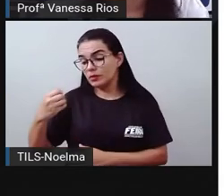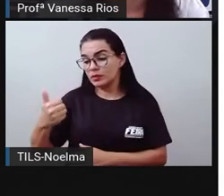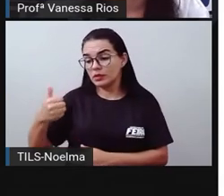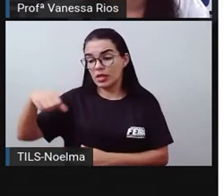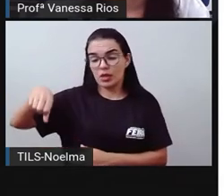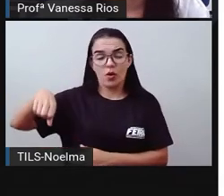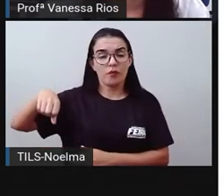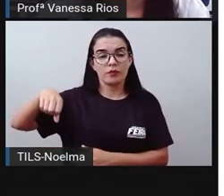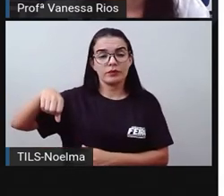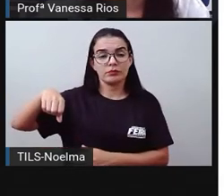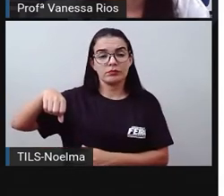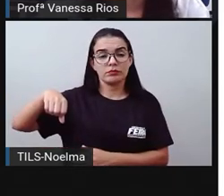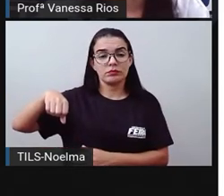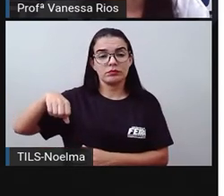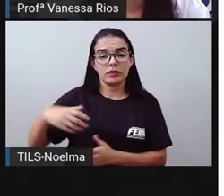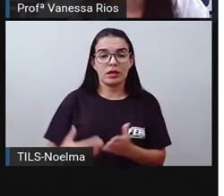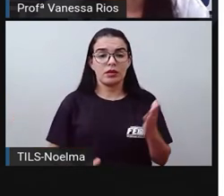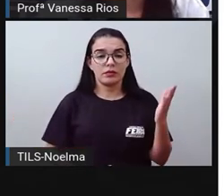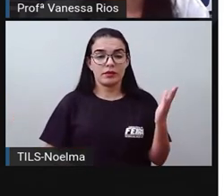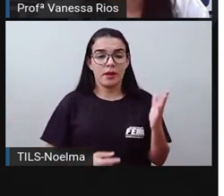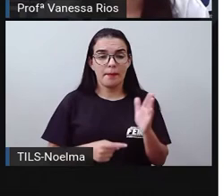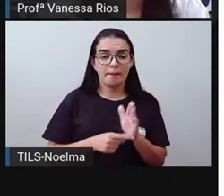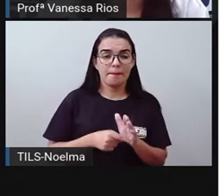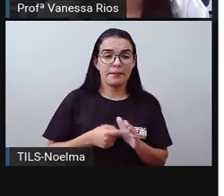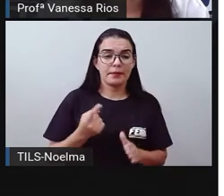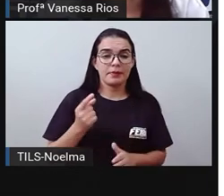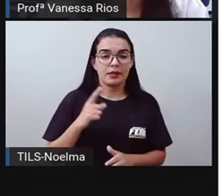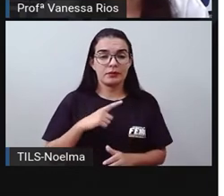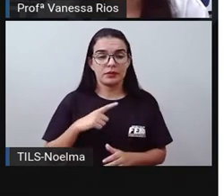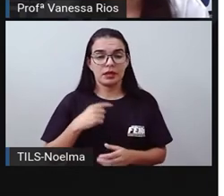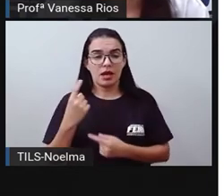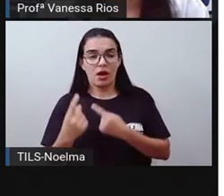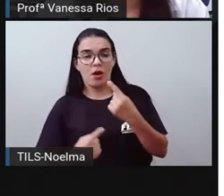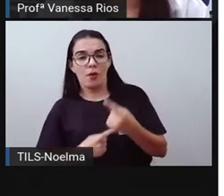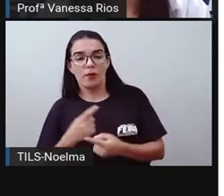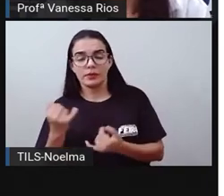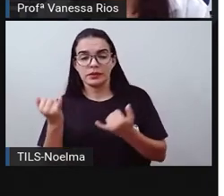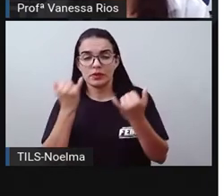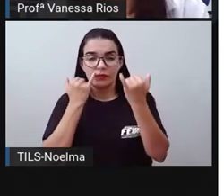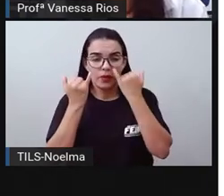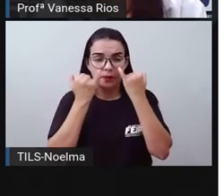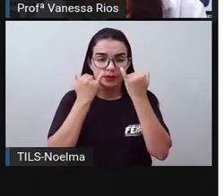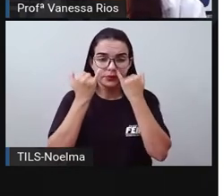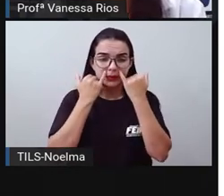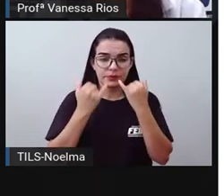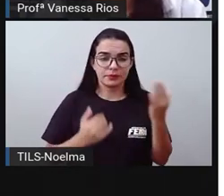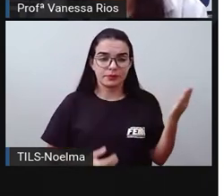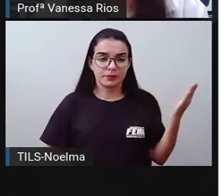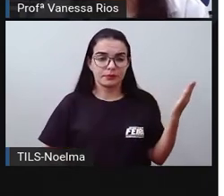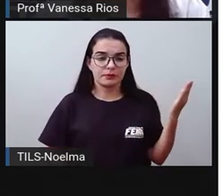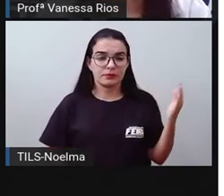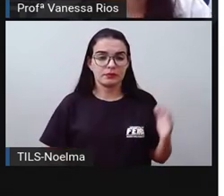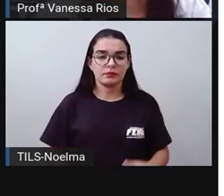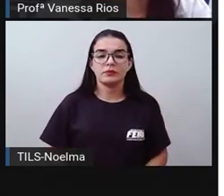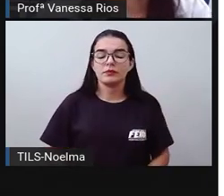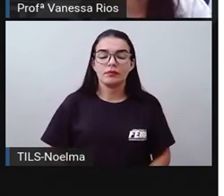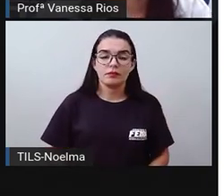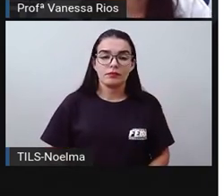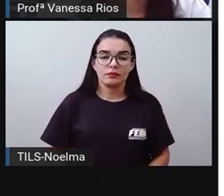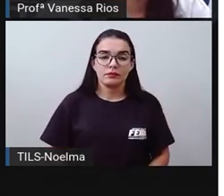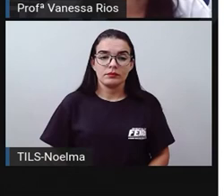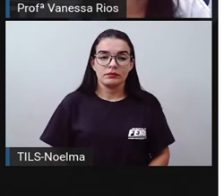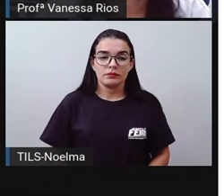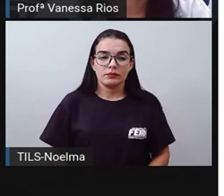2019? Então, a gente observa aí alguns dados, né? Para poder fazer este cálculo. A gente observa